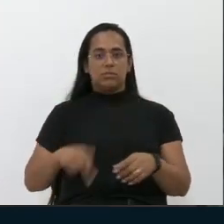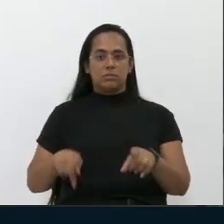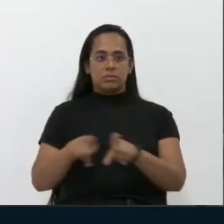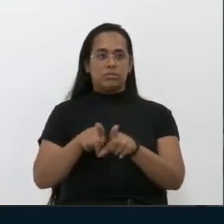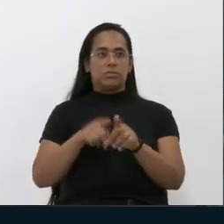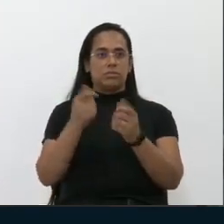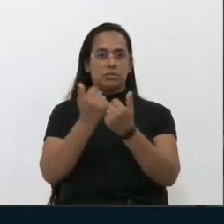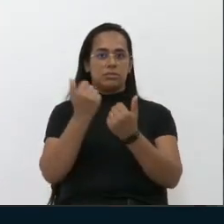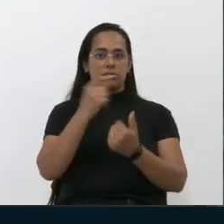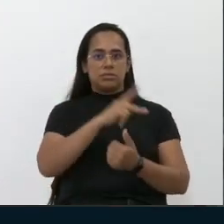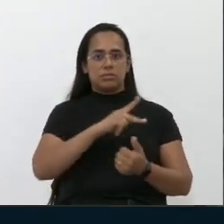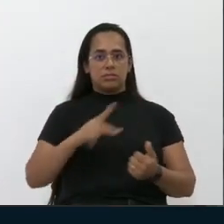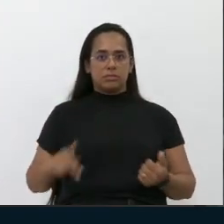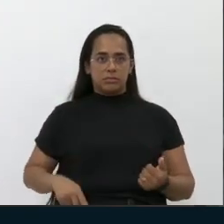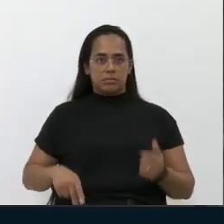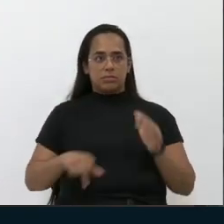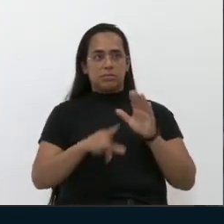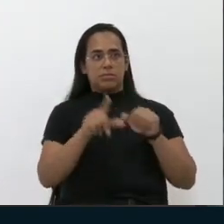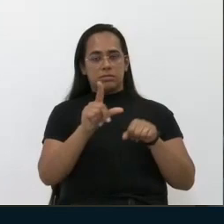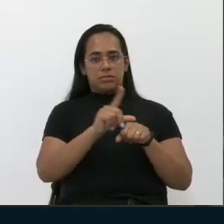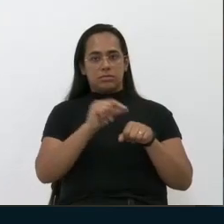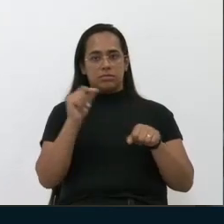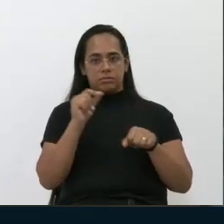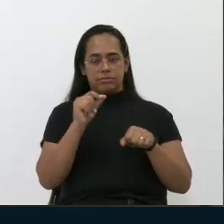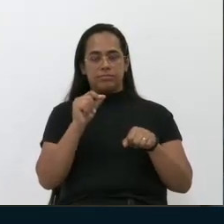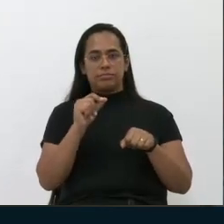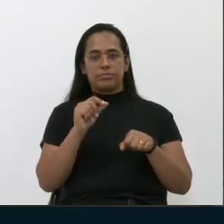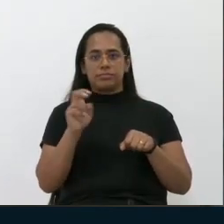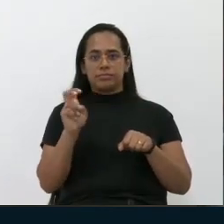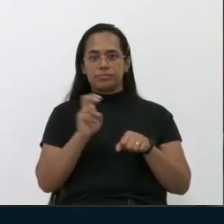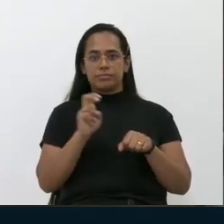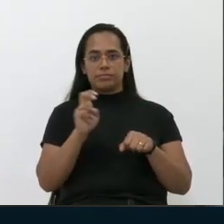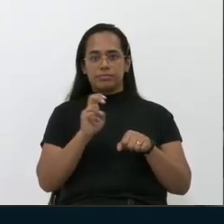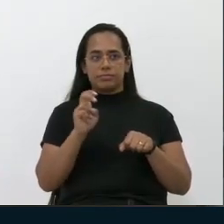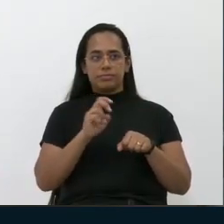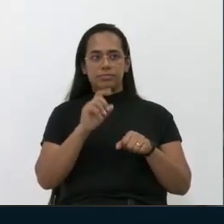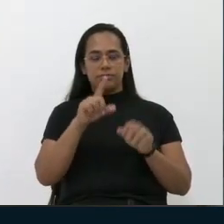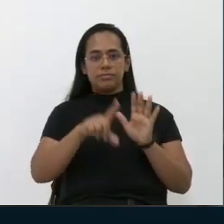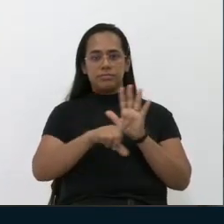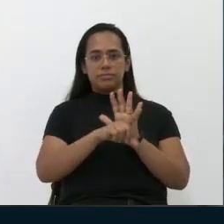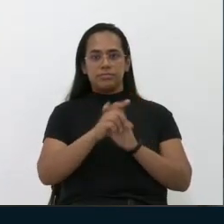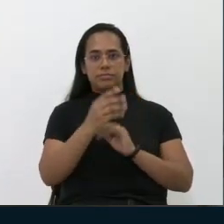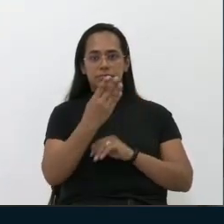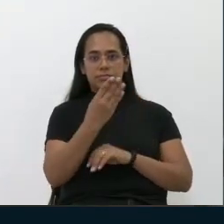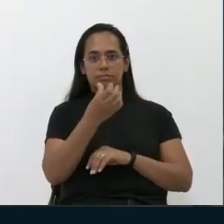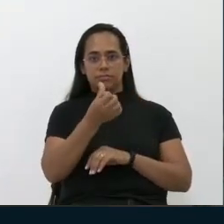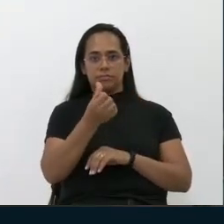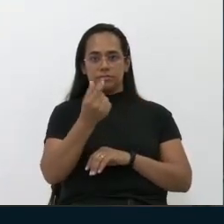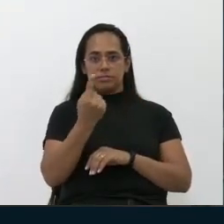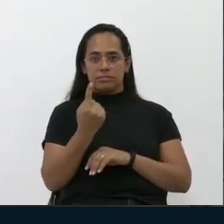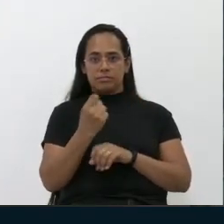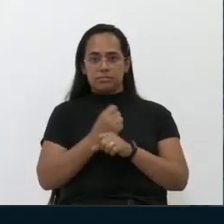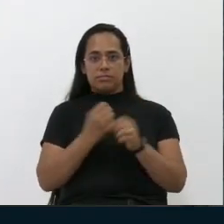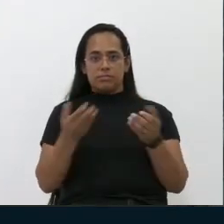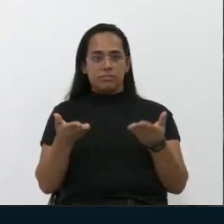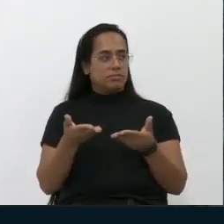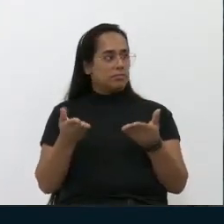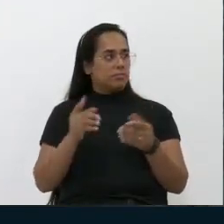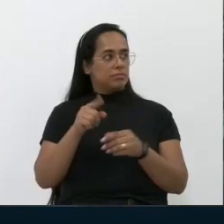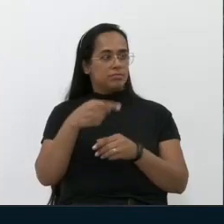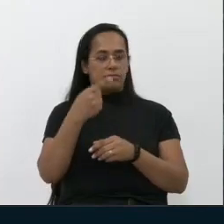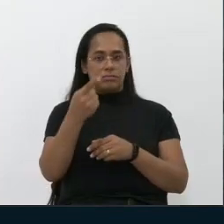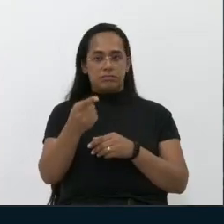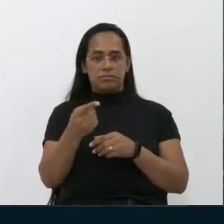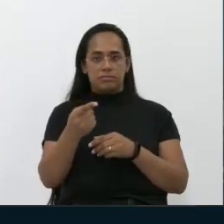vice-presidente, conforme disposto no artigo 5º da Resolução 461 de 2024, e após comuniquem